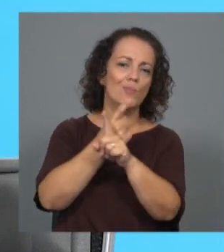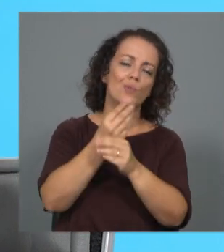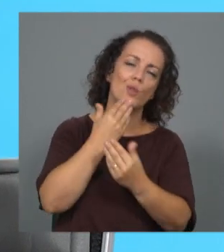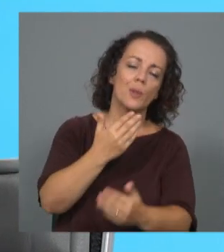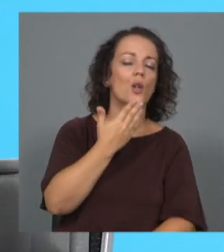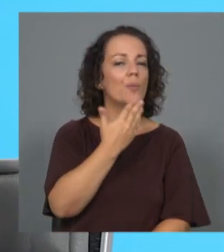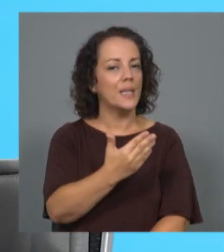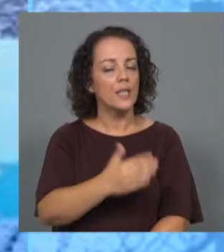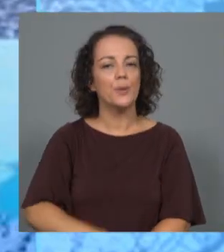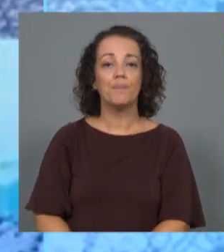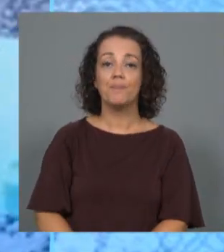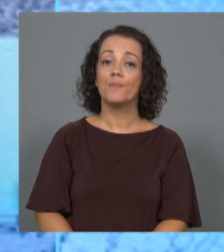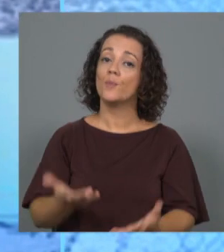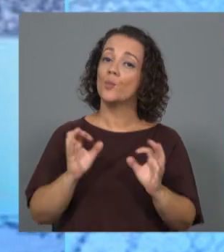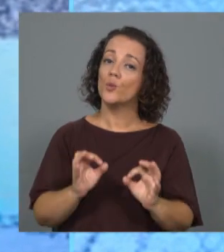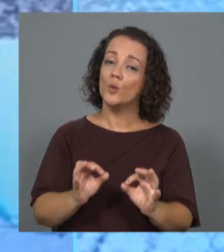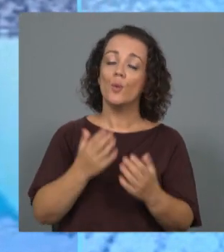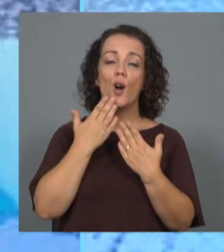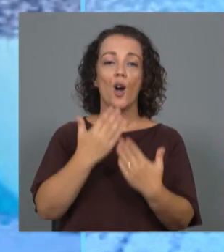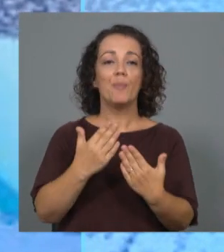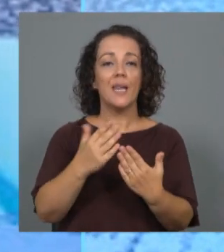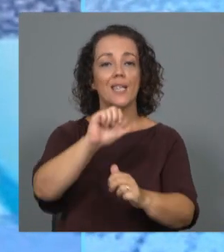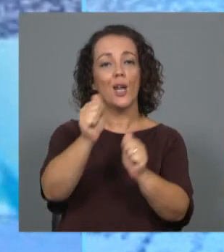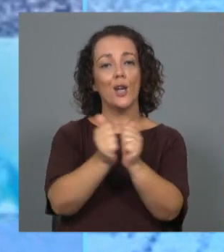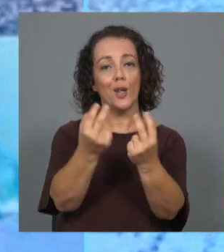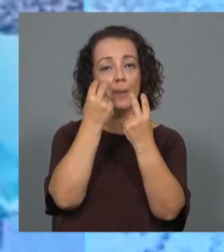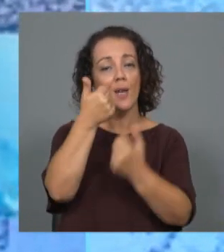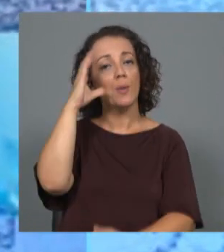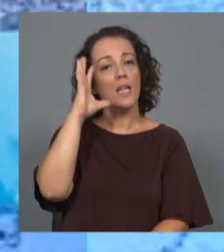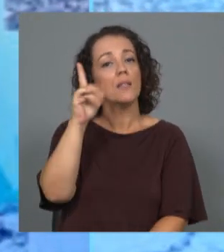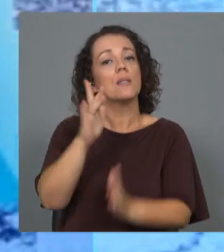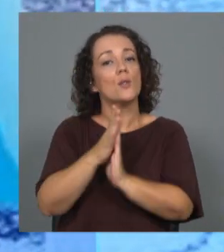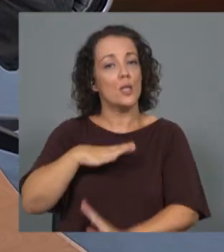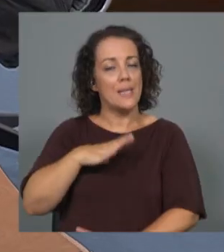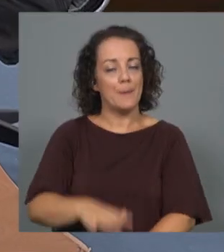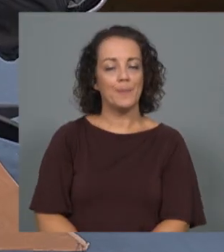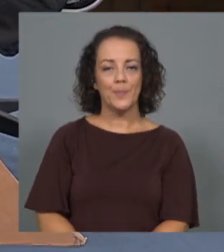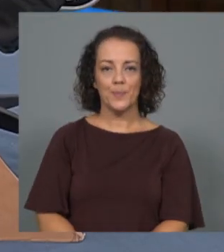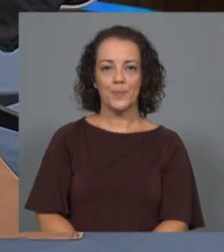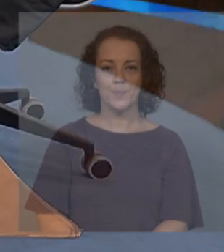obrigado também. Ficamos por aqui. Obrigado pela sua companhia. Boa tarde. Até amanhã, se Deus quiser.